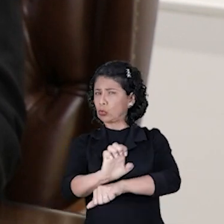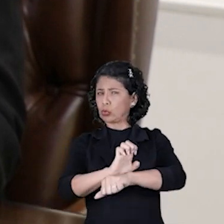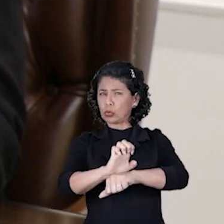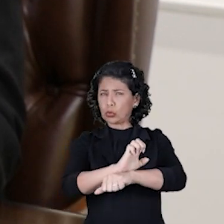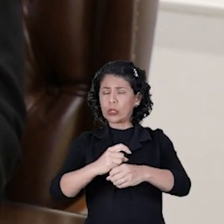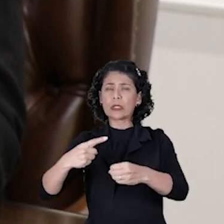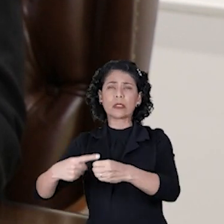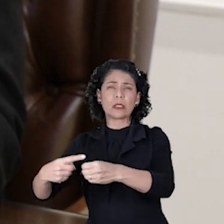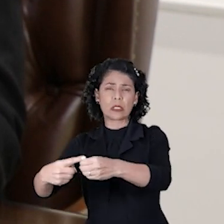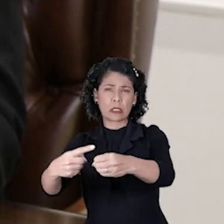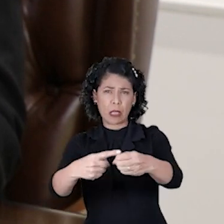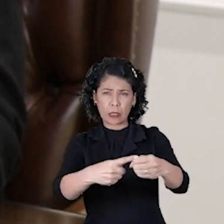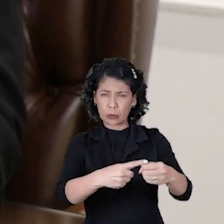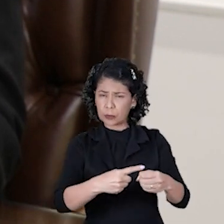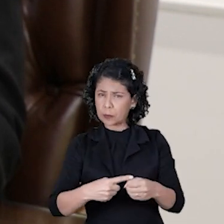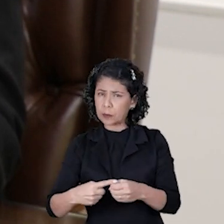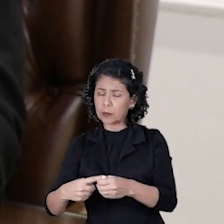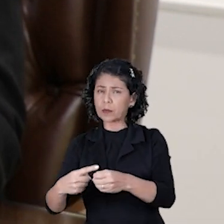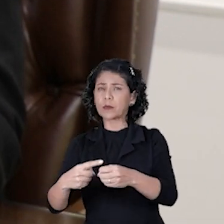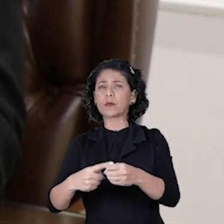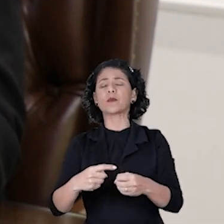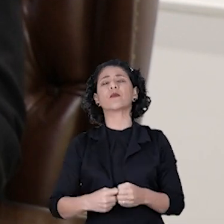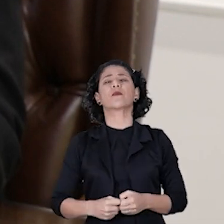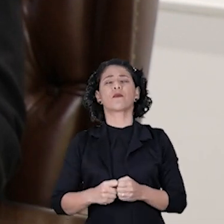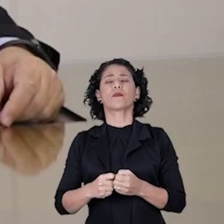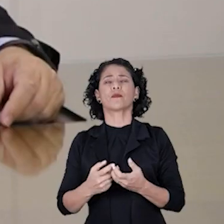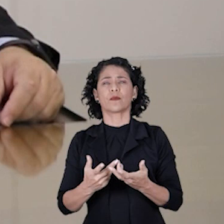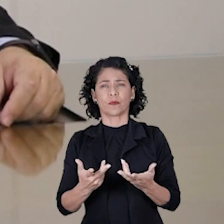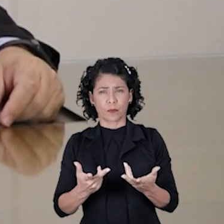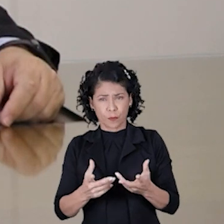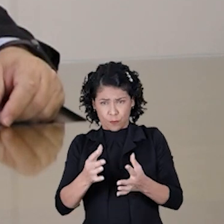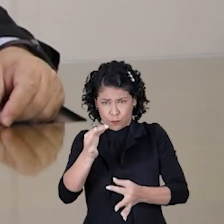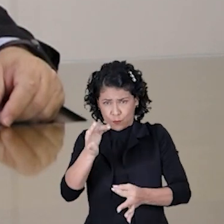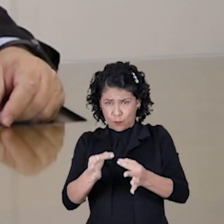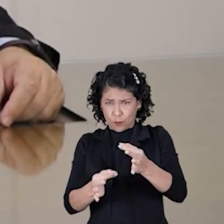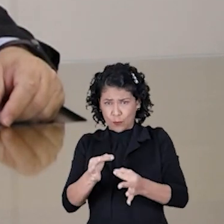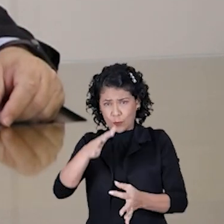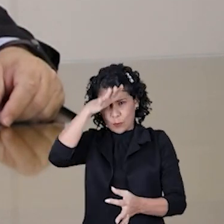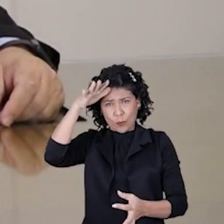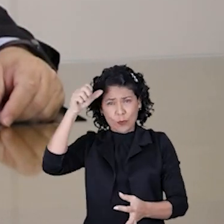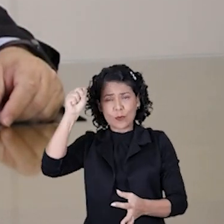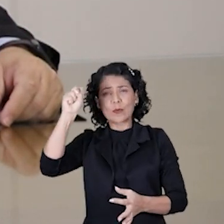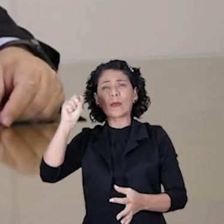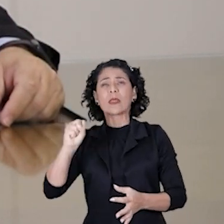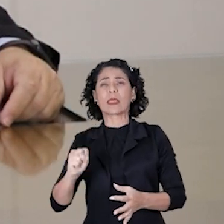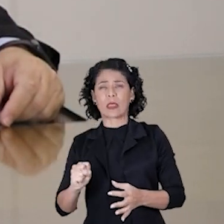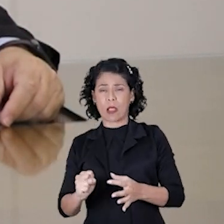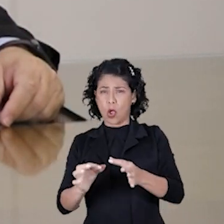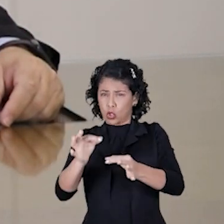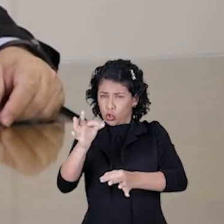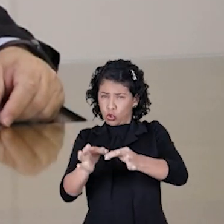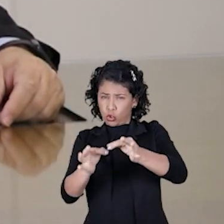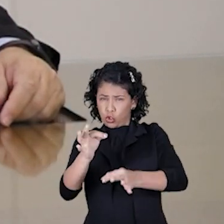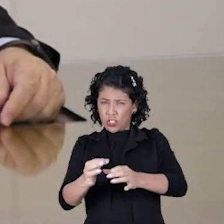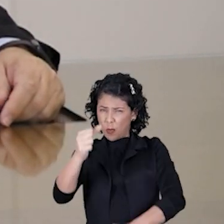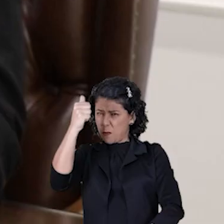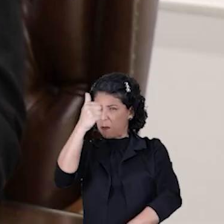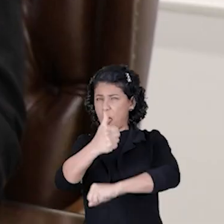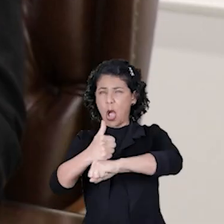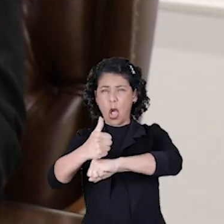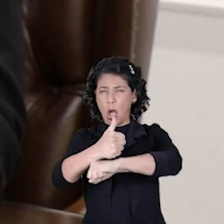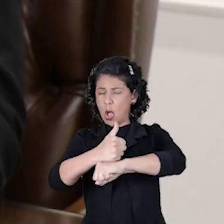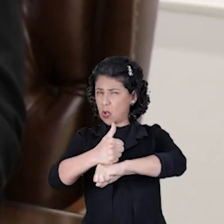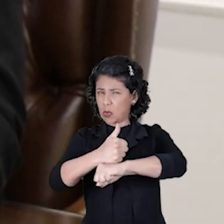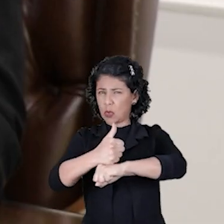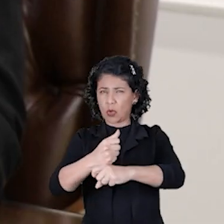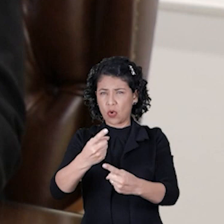Pretendemos estender esses serviços e essas ações a todas as comarcas do estado, nesse biênio,